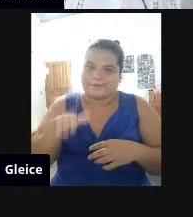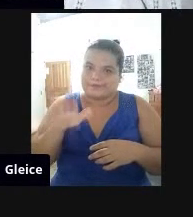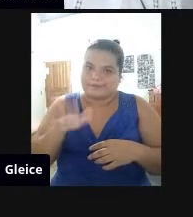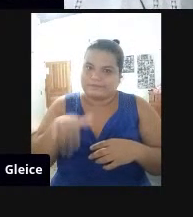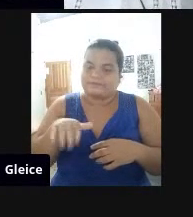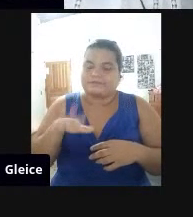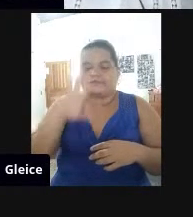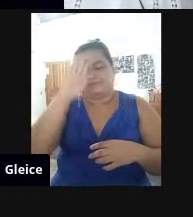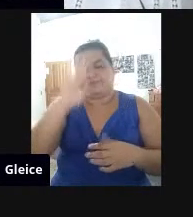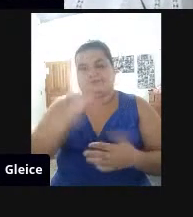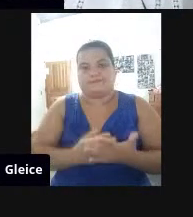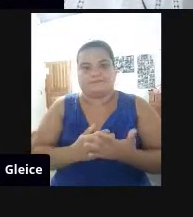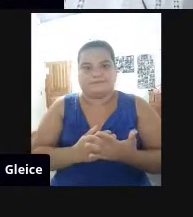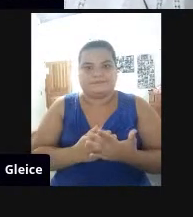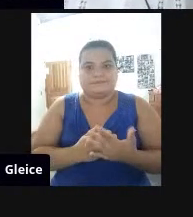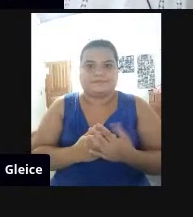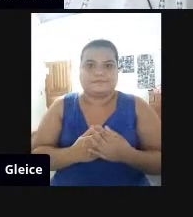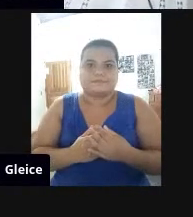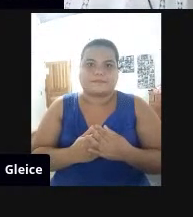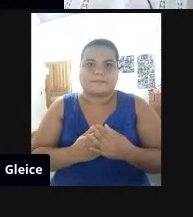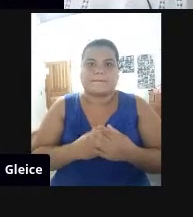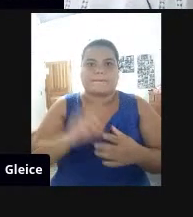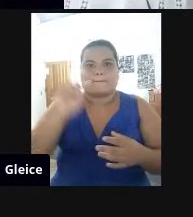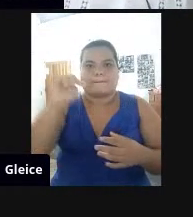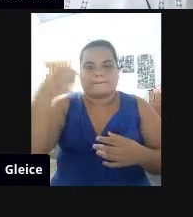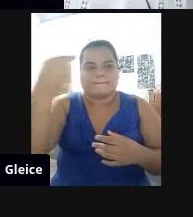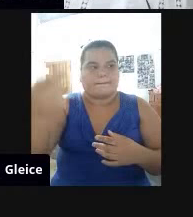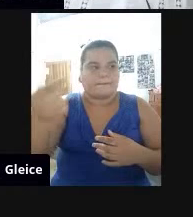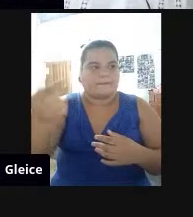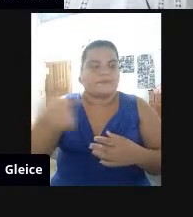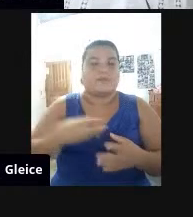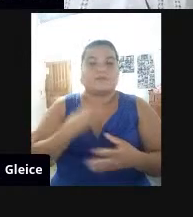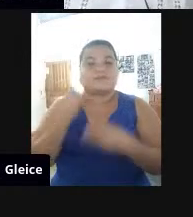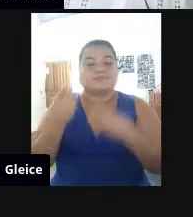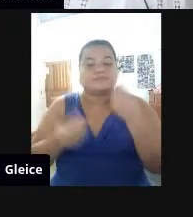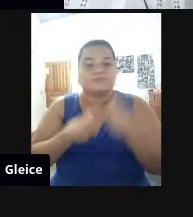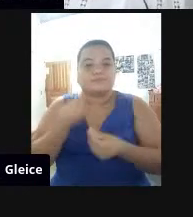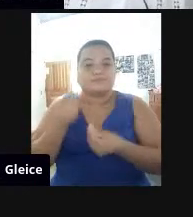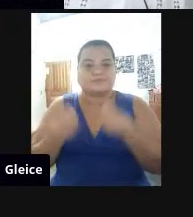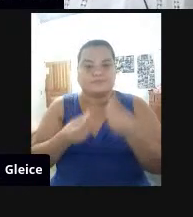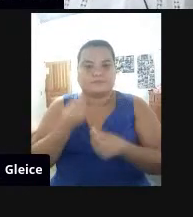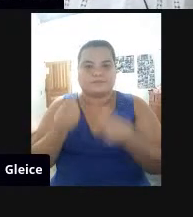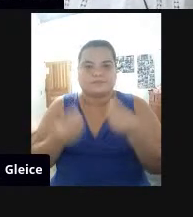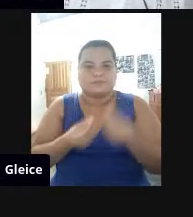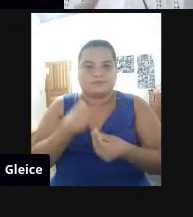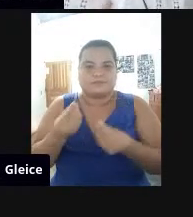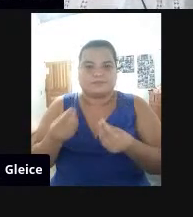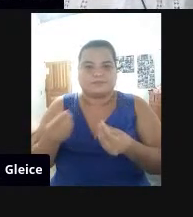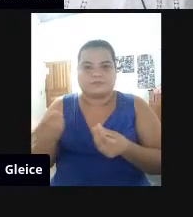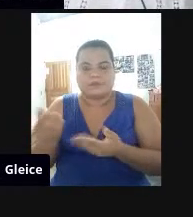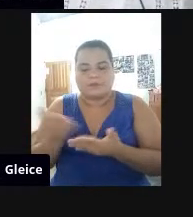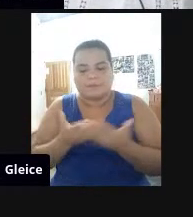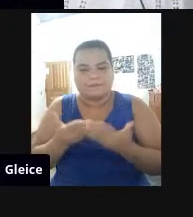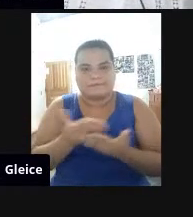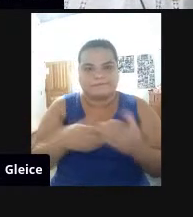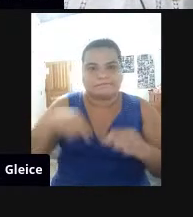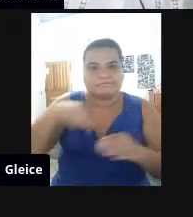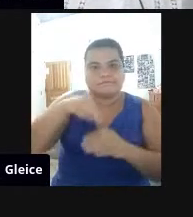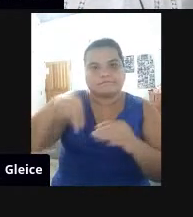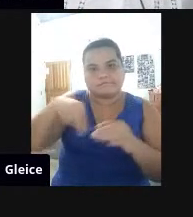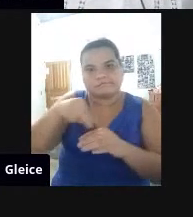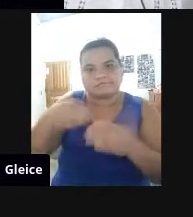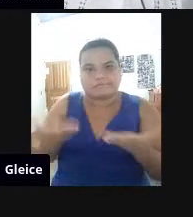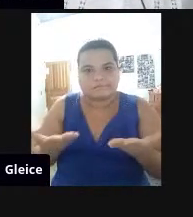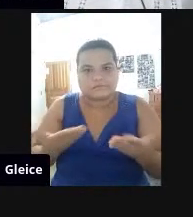hoje. E aí, né, devido a todas essas questões, a nutrição, ela tem que pensar nisso, eu tenho que tratar